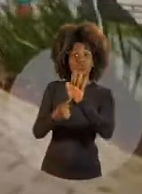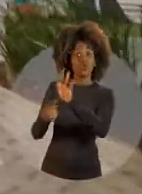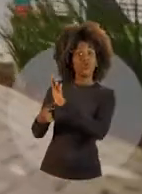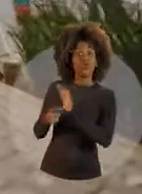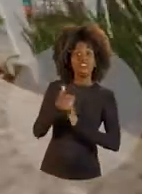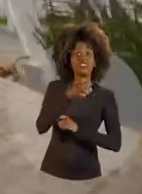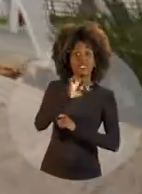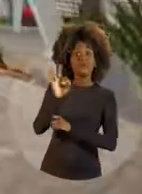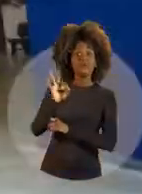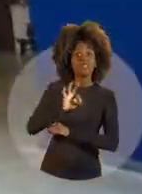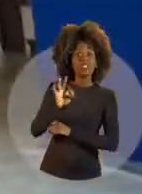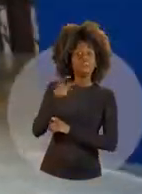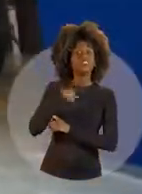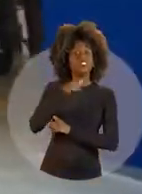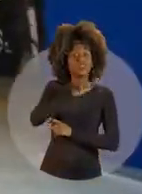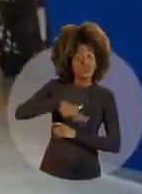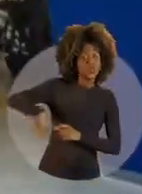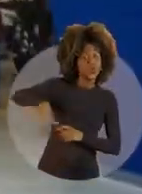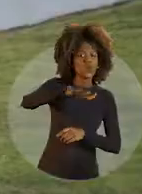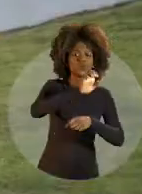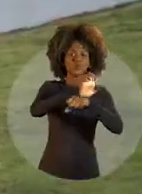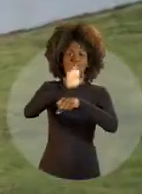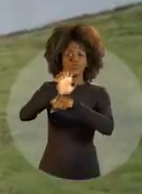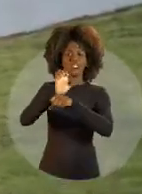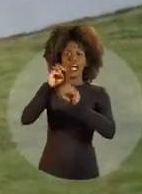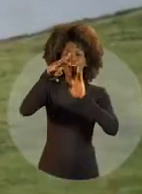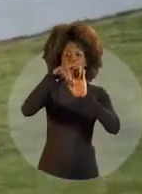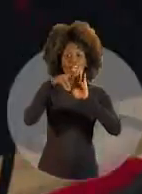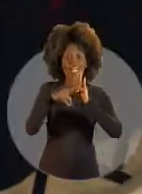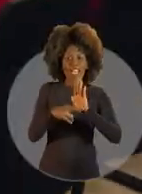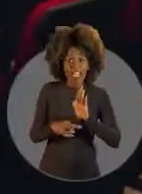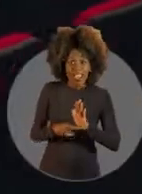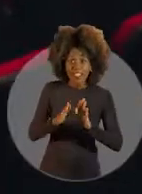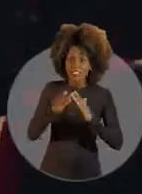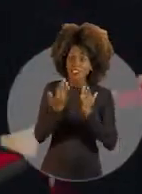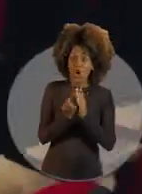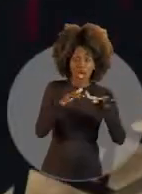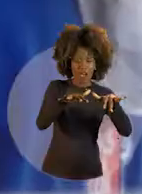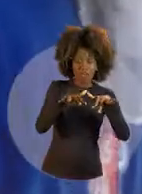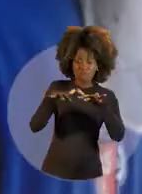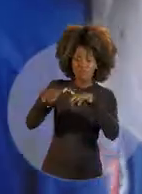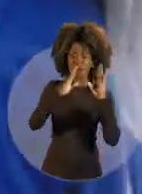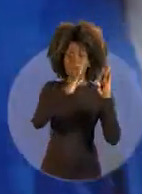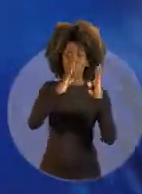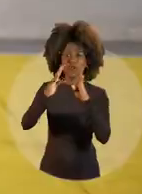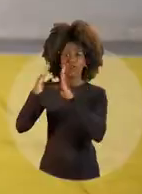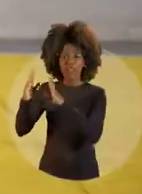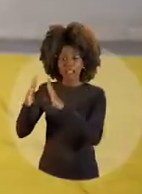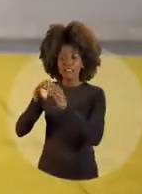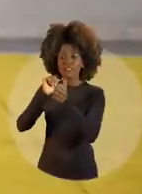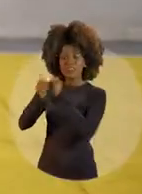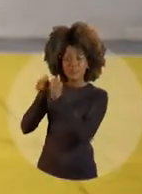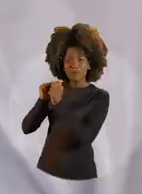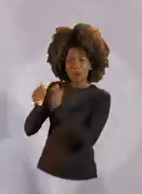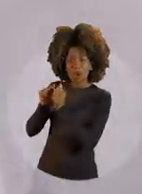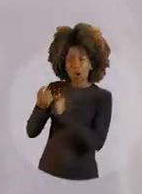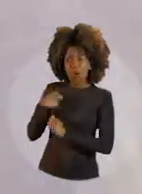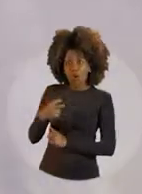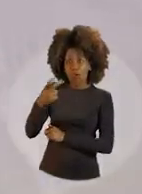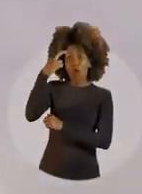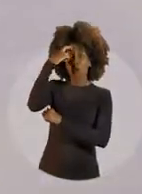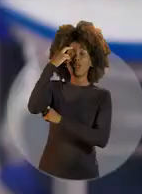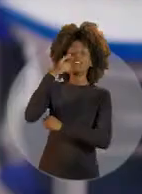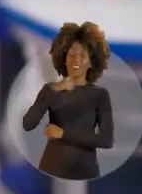para 100% da rede estadual o novo padrão de escolas com auditórios, bibliotecas, equipamentos esportivos